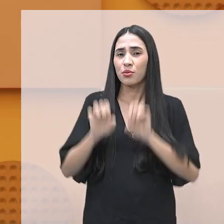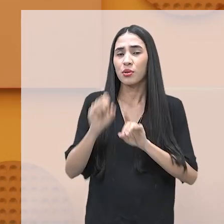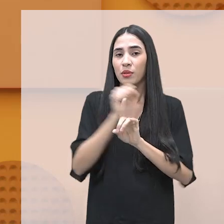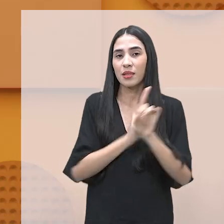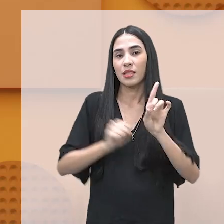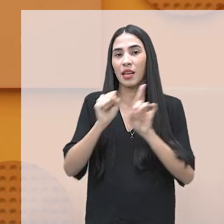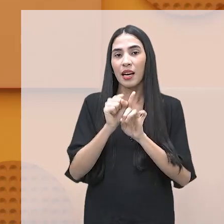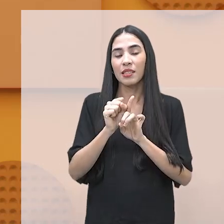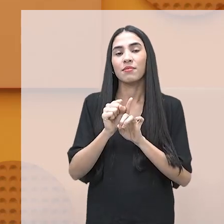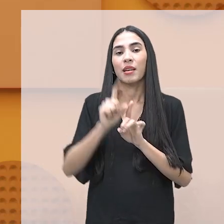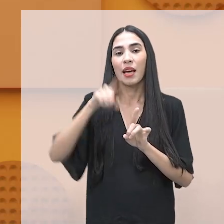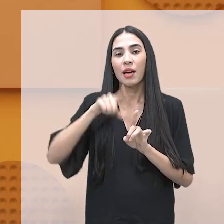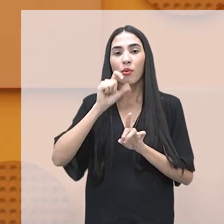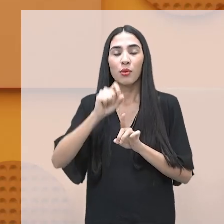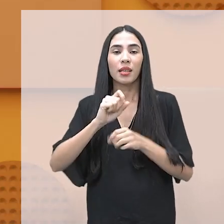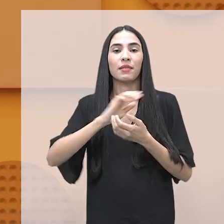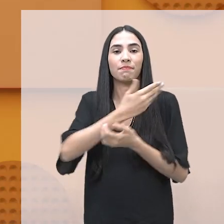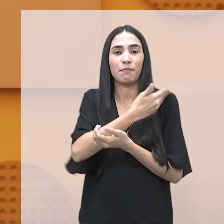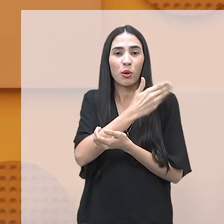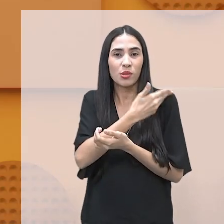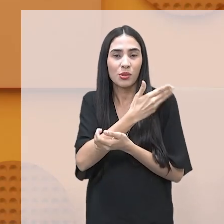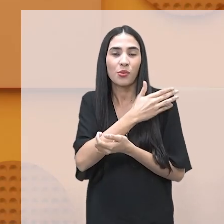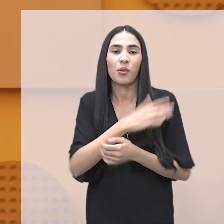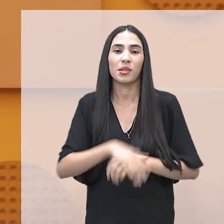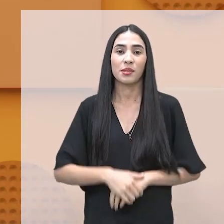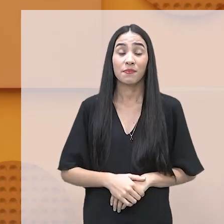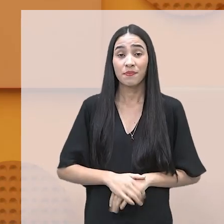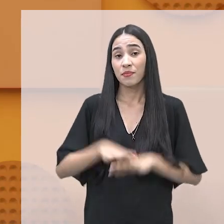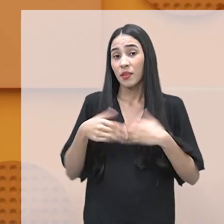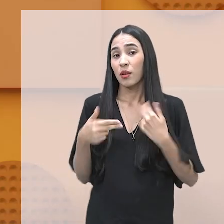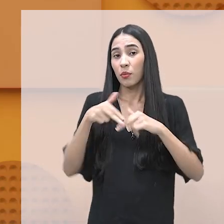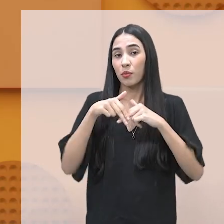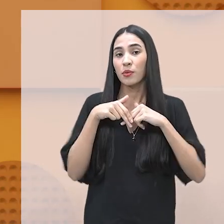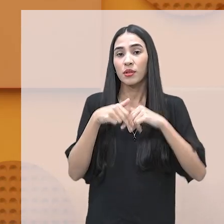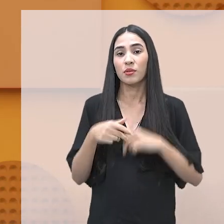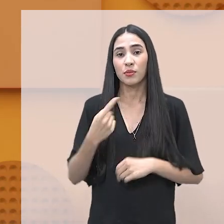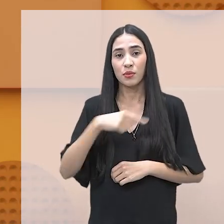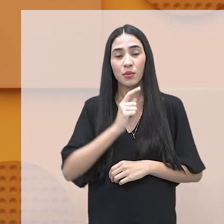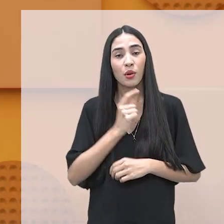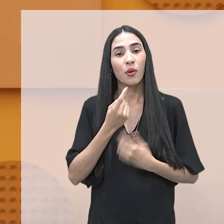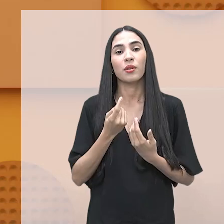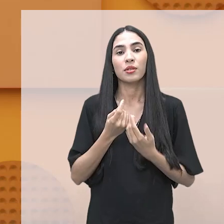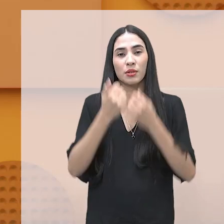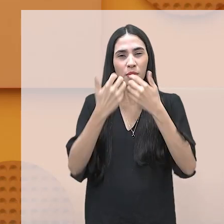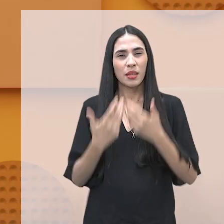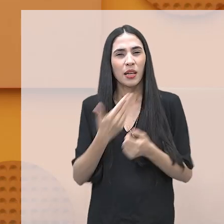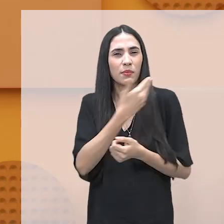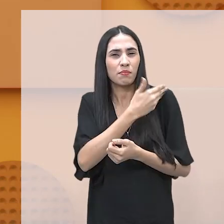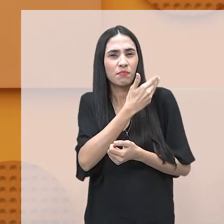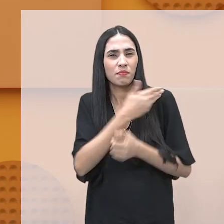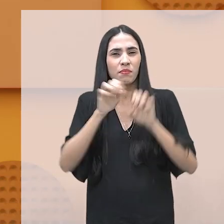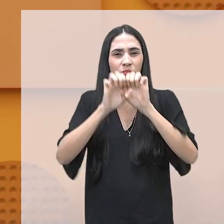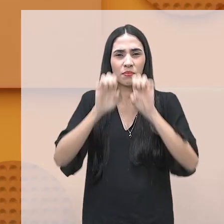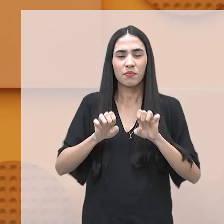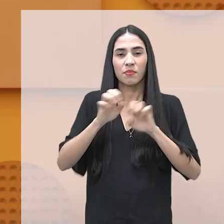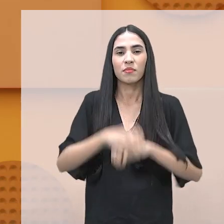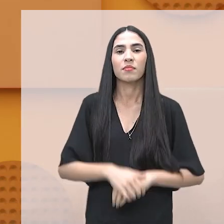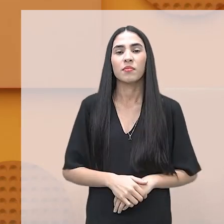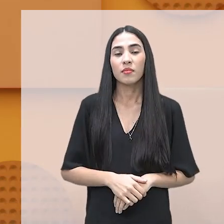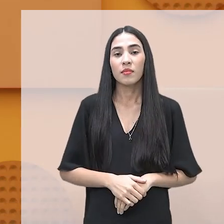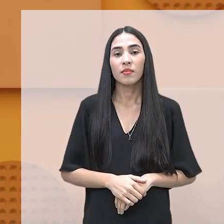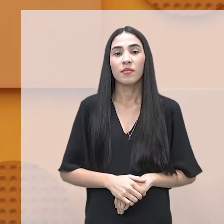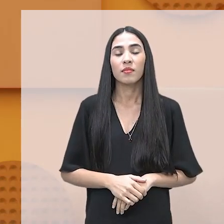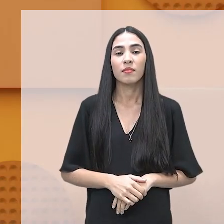são altamente racistas, gente. Então é por isso que a gente coloca o racismo estrutural como